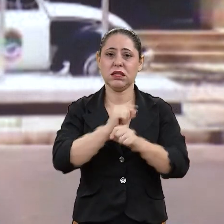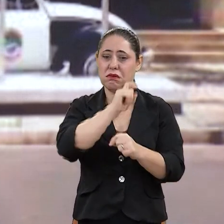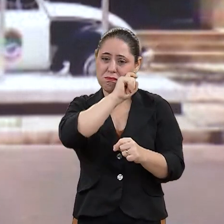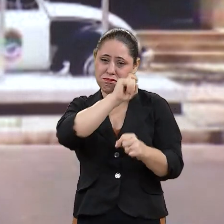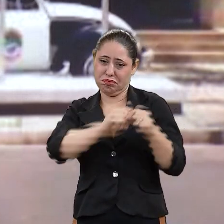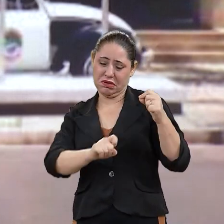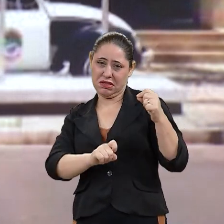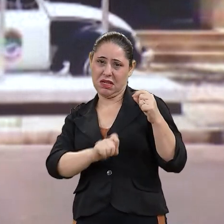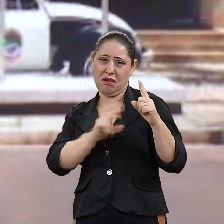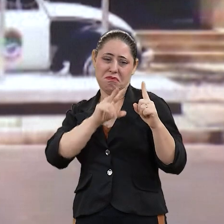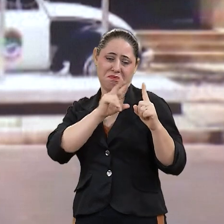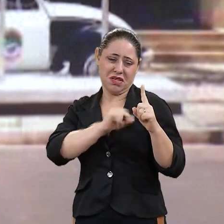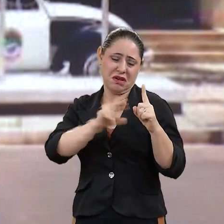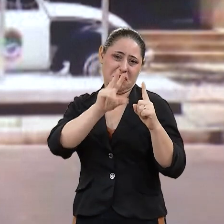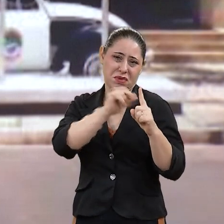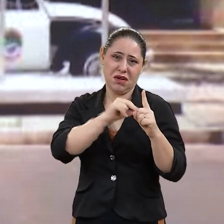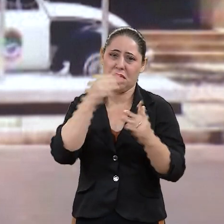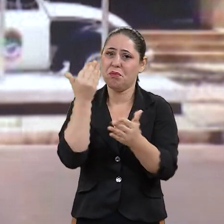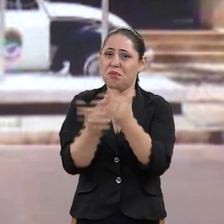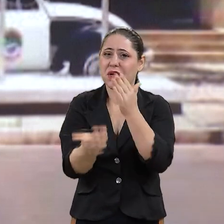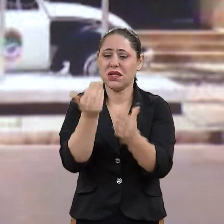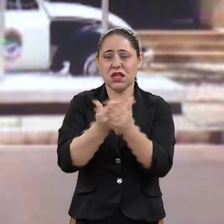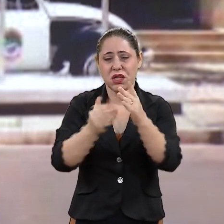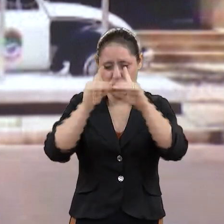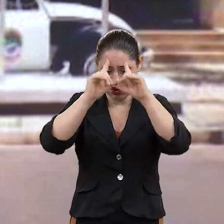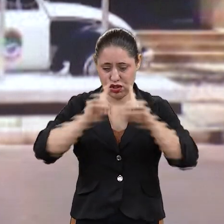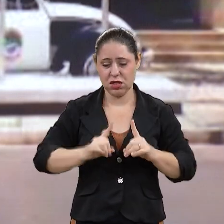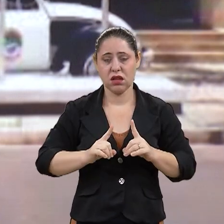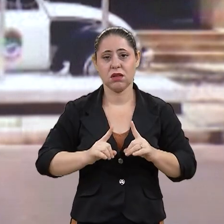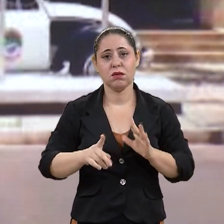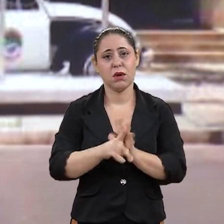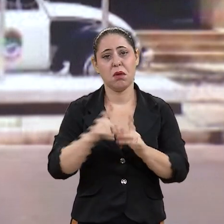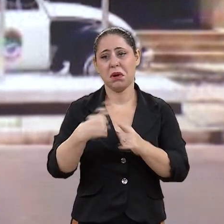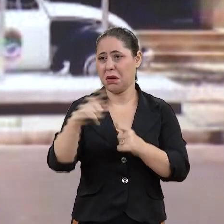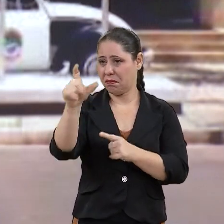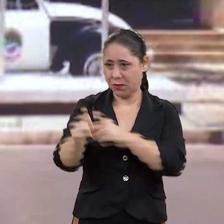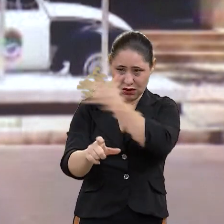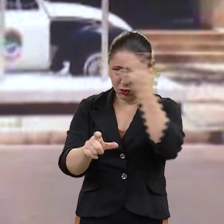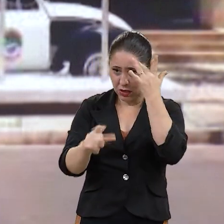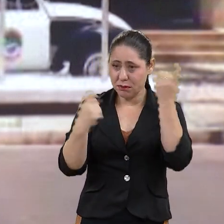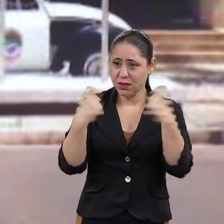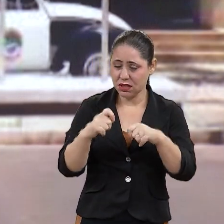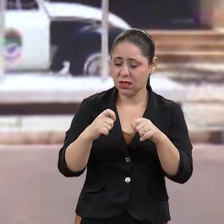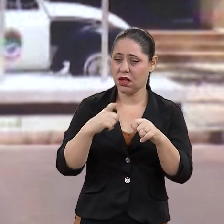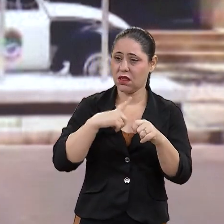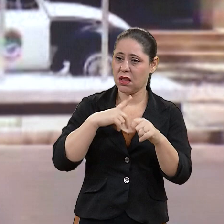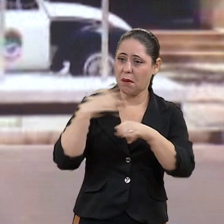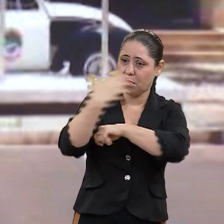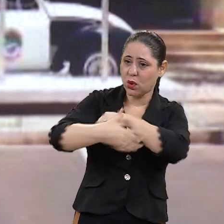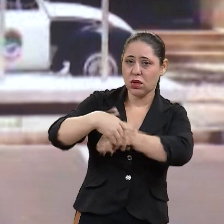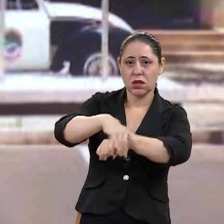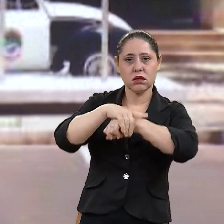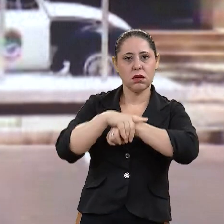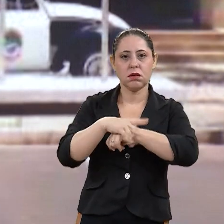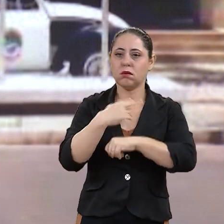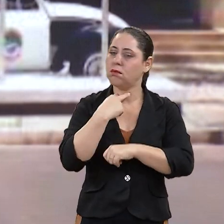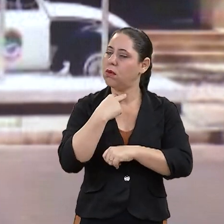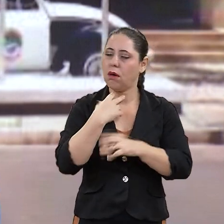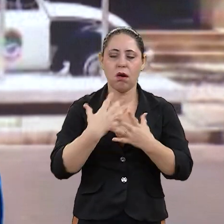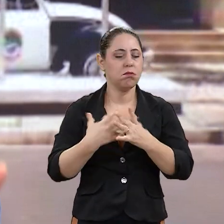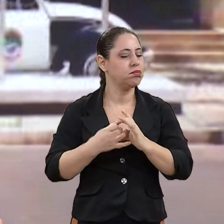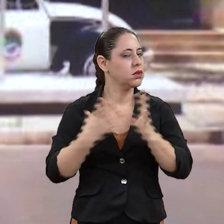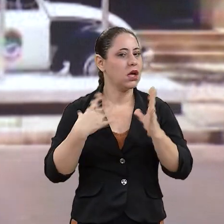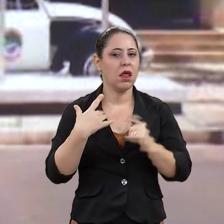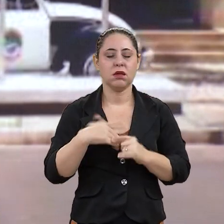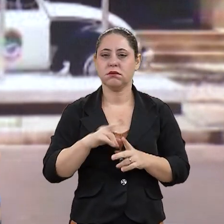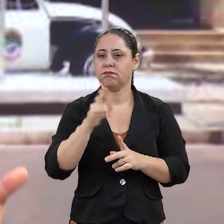estão perdendo a dignidade por pessoas que deviam protegê-la. Então, assim, a gente não pode achar que isso é normal, a gente não pode virar as costas,